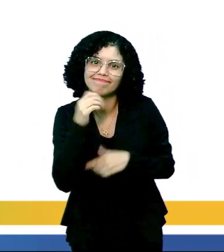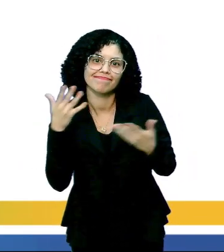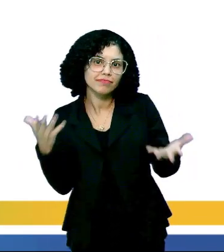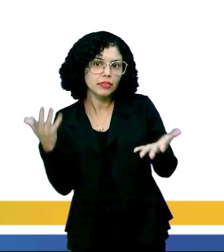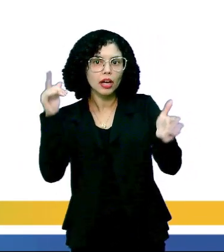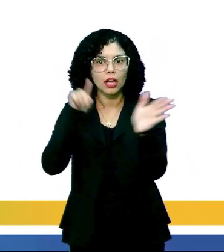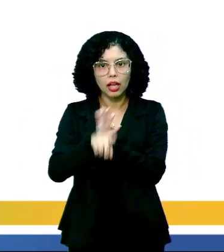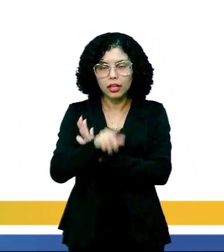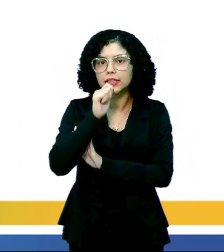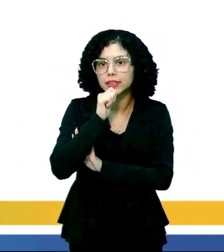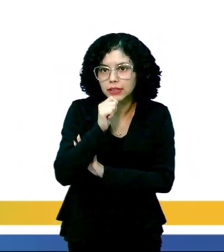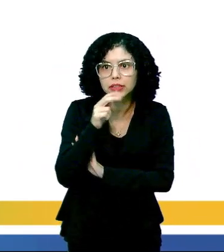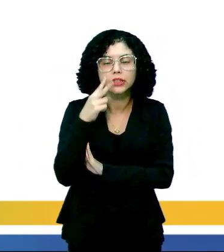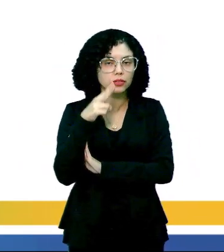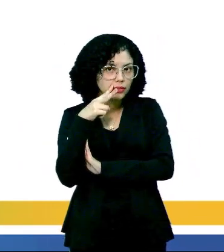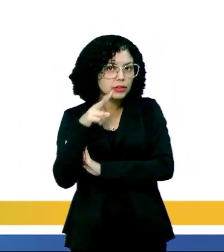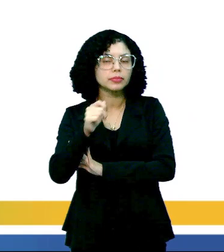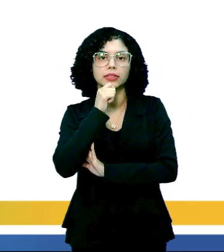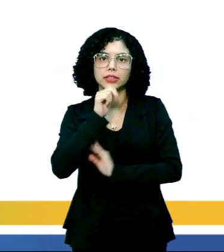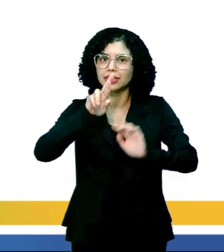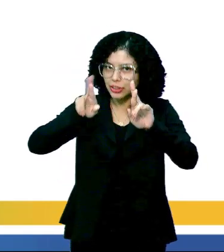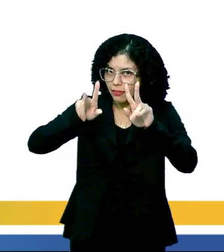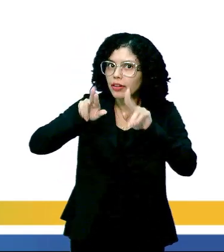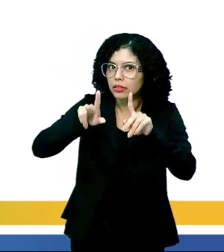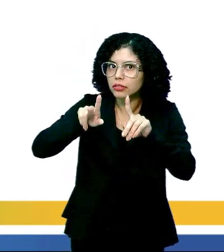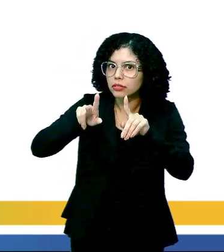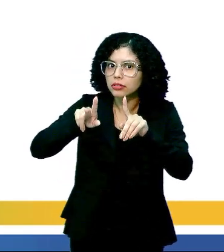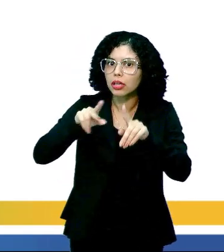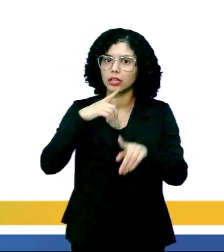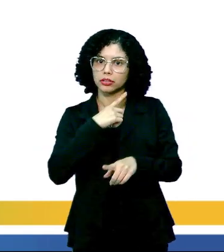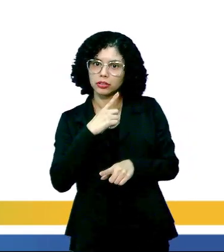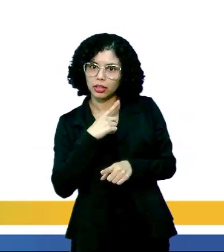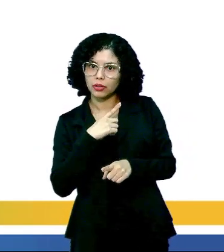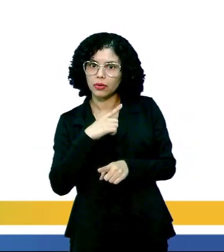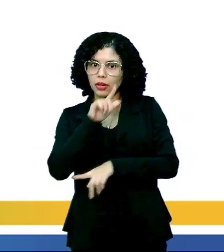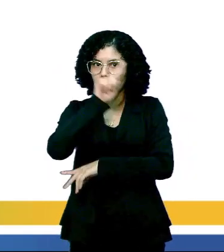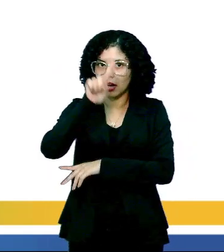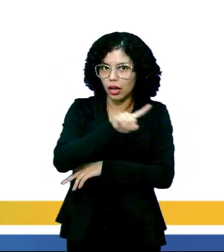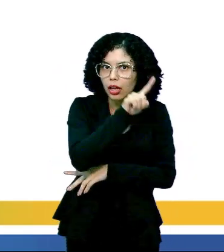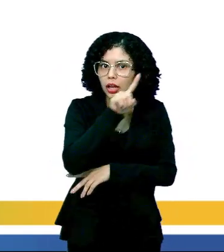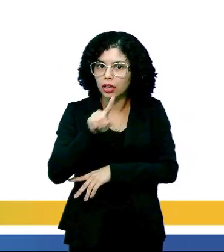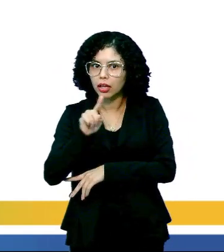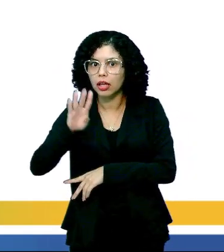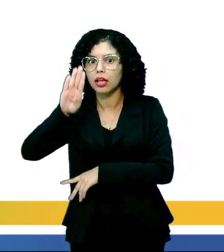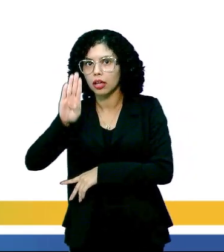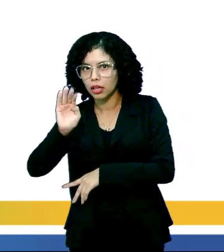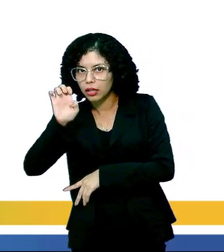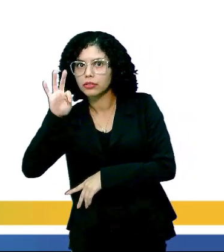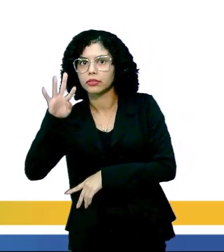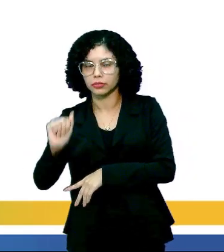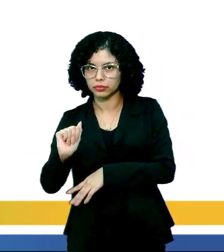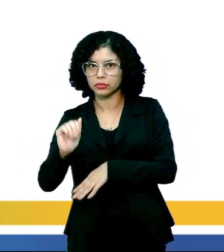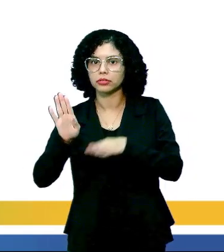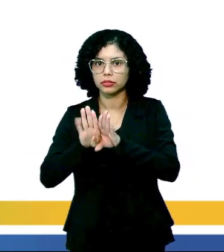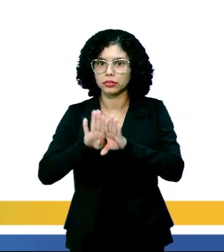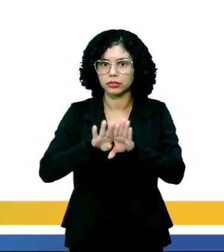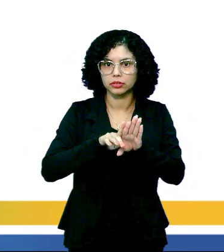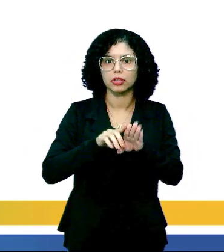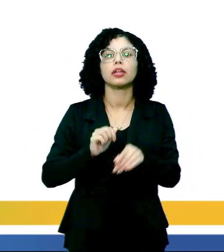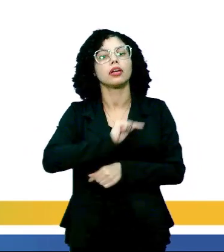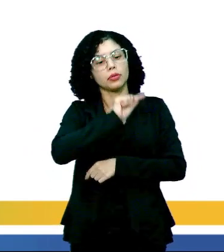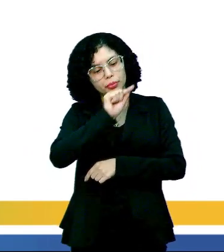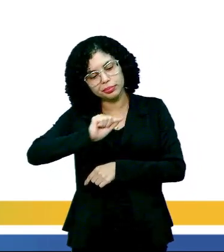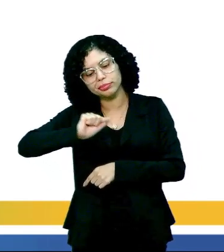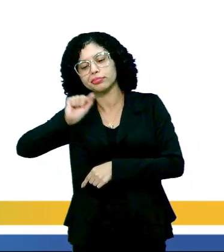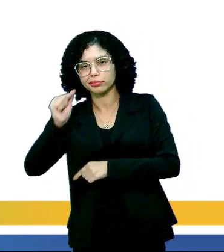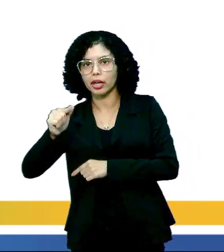Nas questões nós vamos ver que tem uma diferença. Então eu tenho partículas alfa, partículas beta, e ondas gama. São